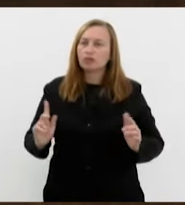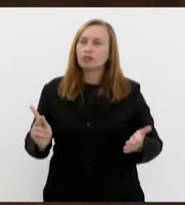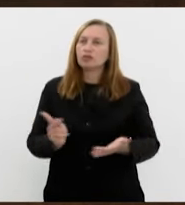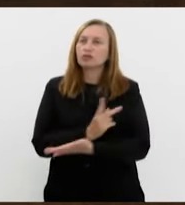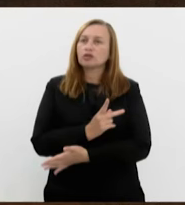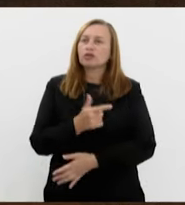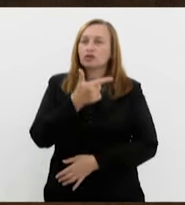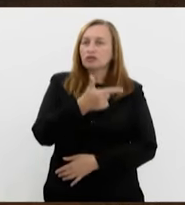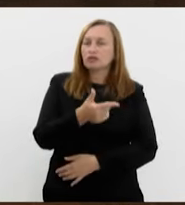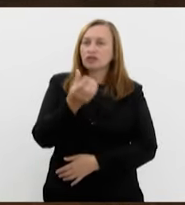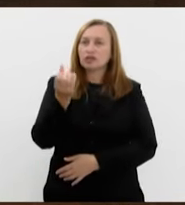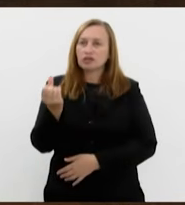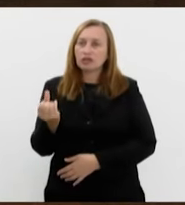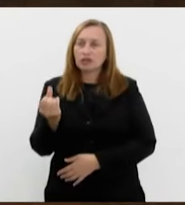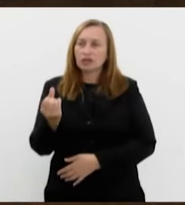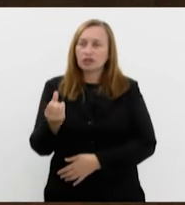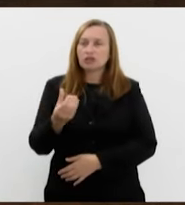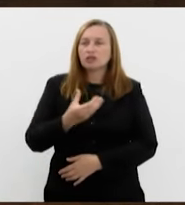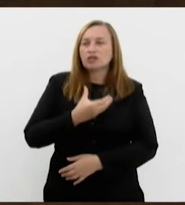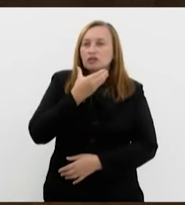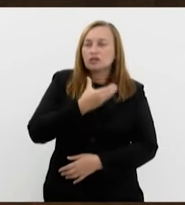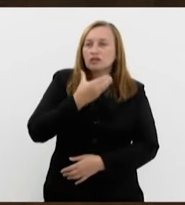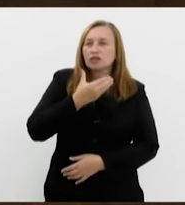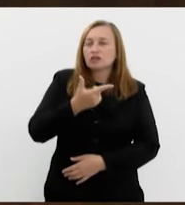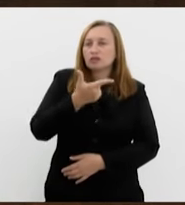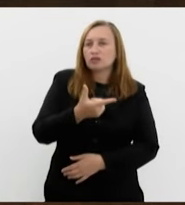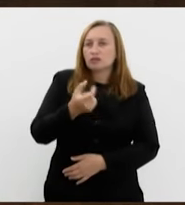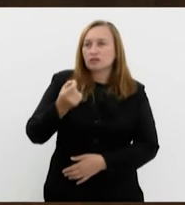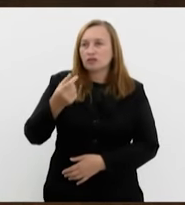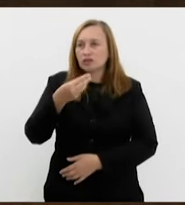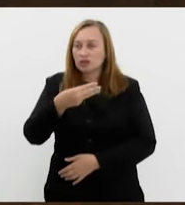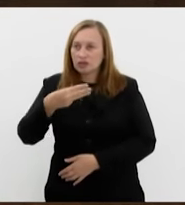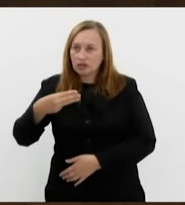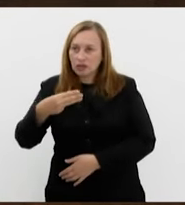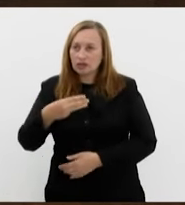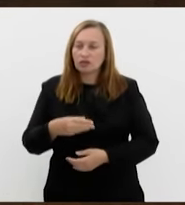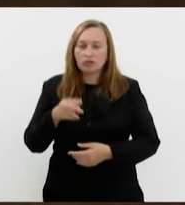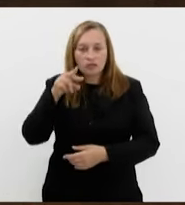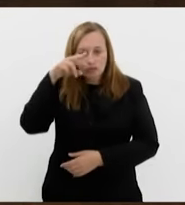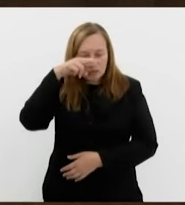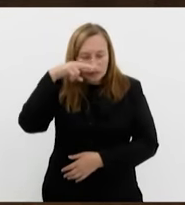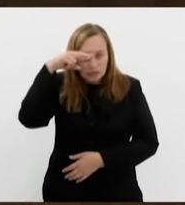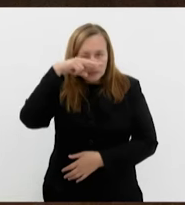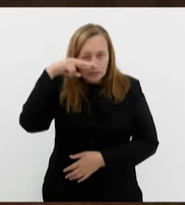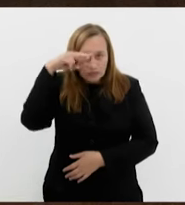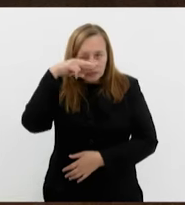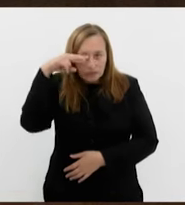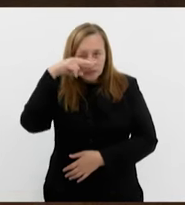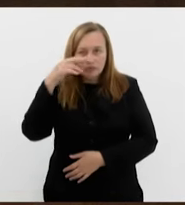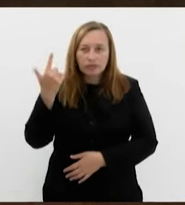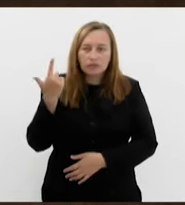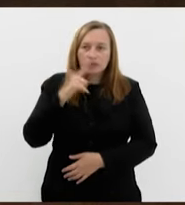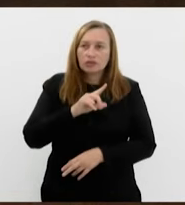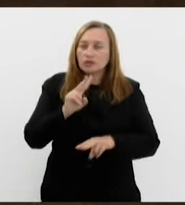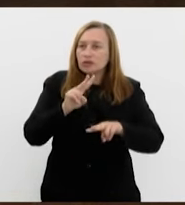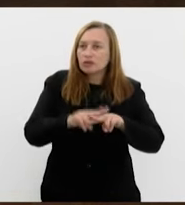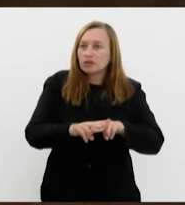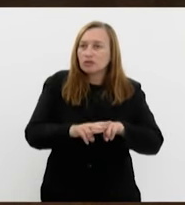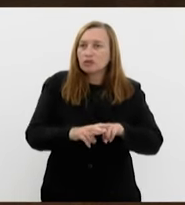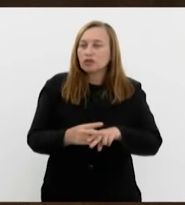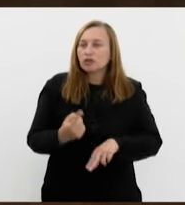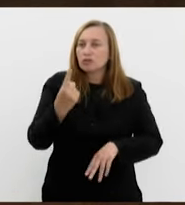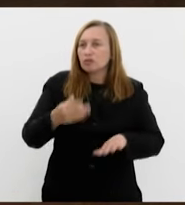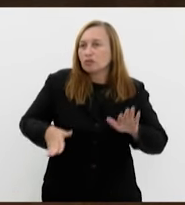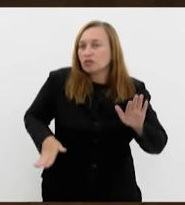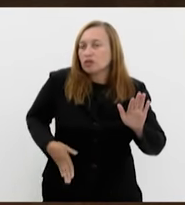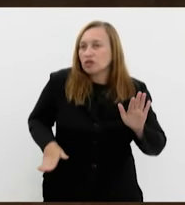em 26/12/23, onde, após uma minuciosa investigação, eles conseguiram prender um criminoso